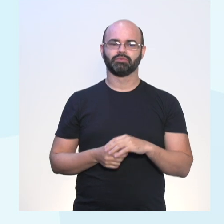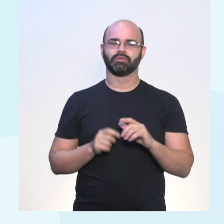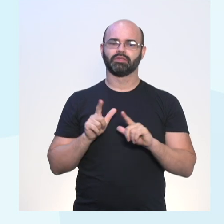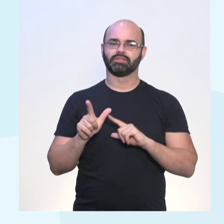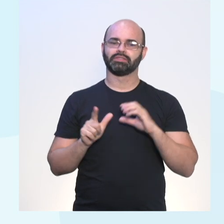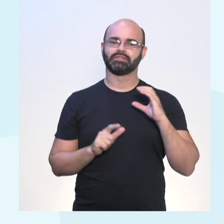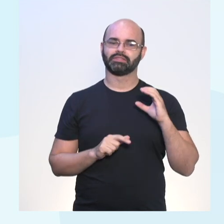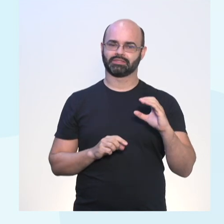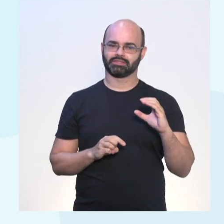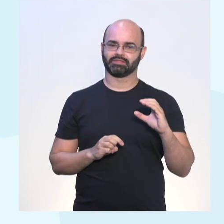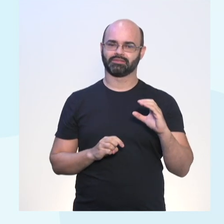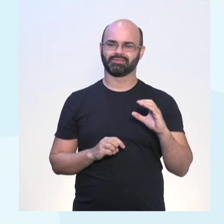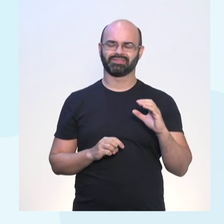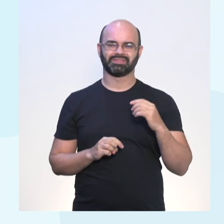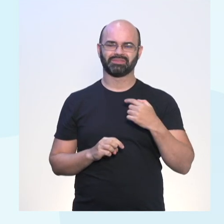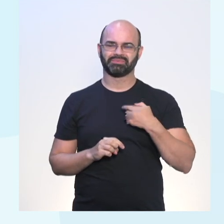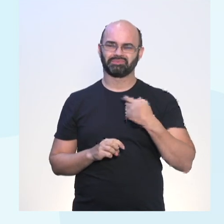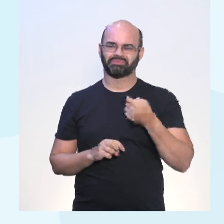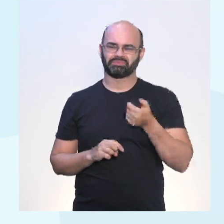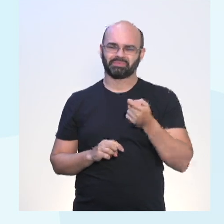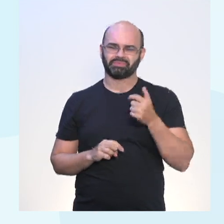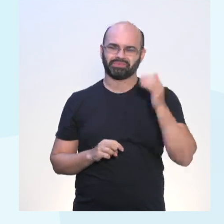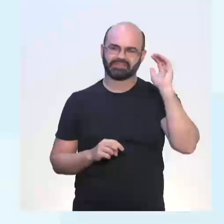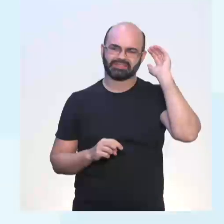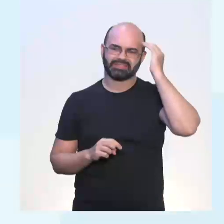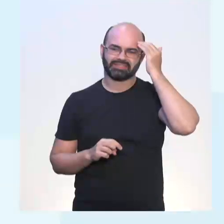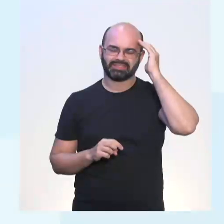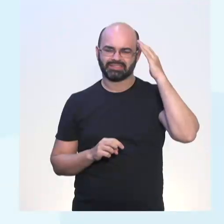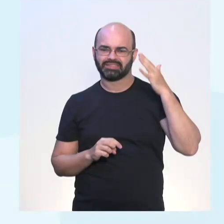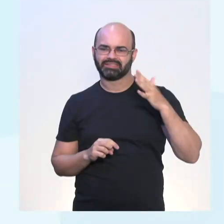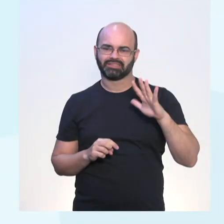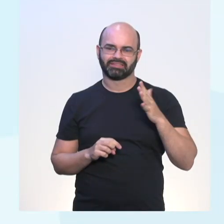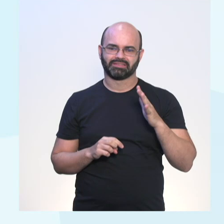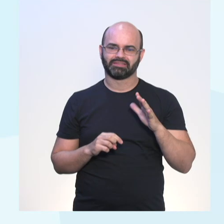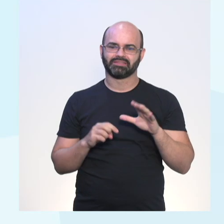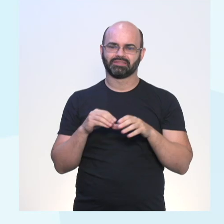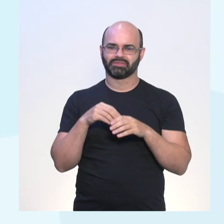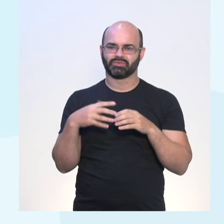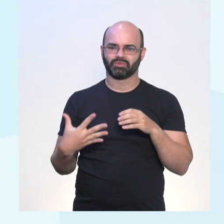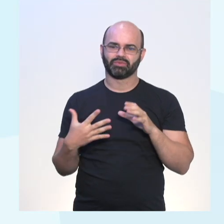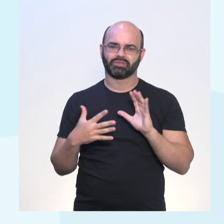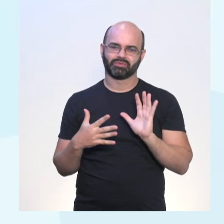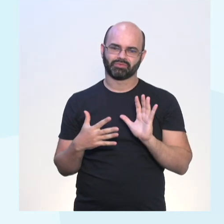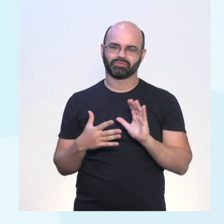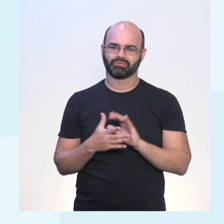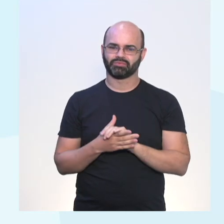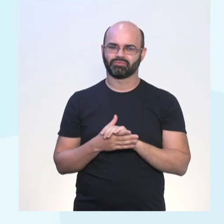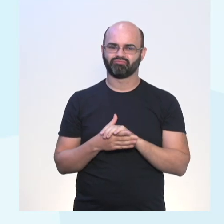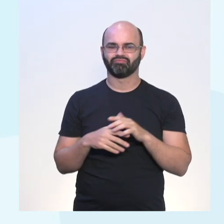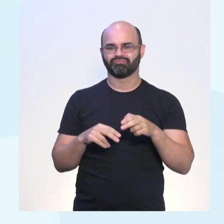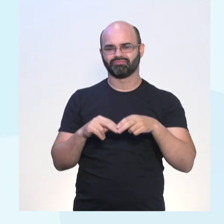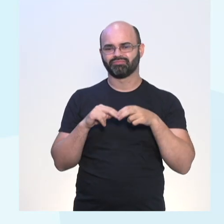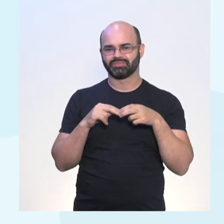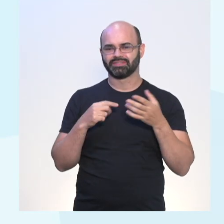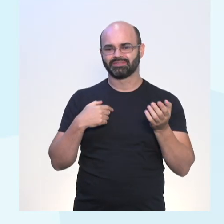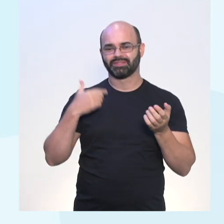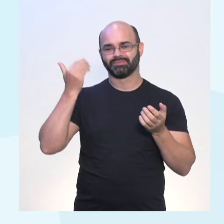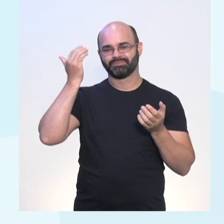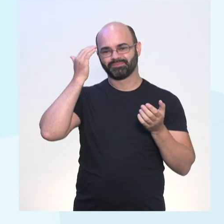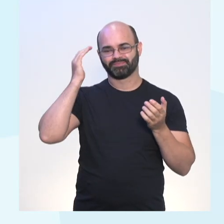C, compreendi muito poucos conceitos, os conteúdos da aula, o que acabou por dificultar o